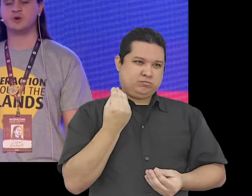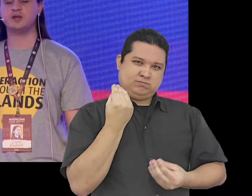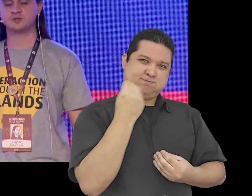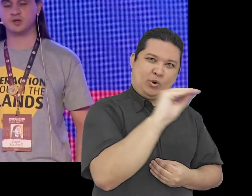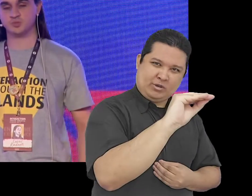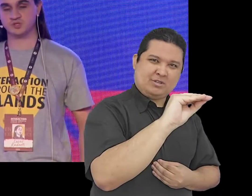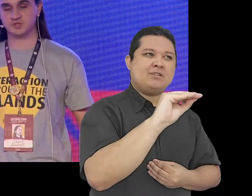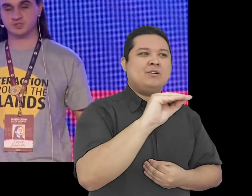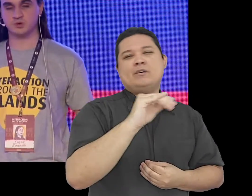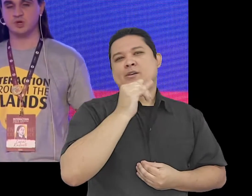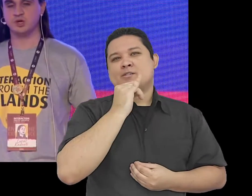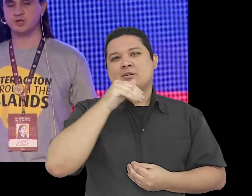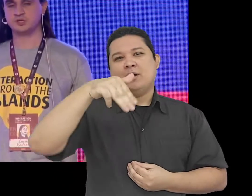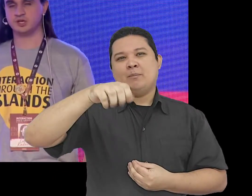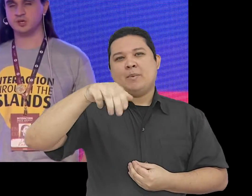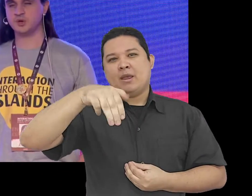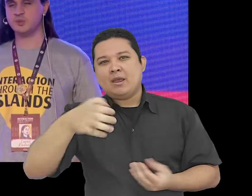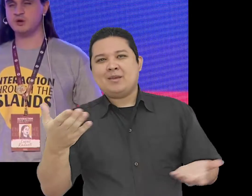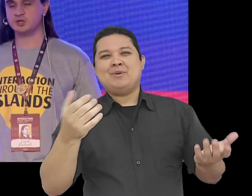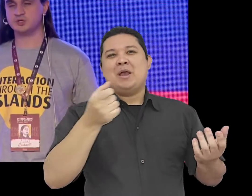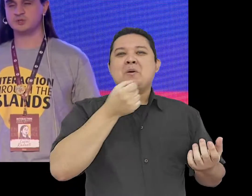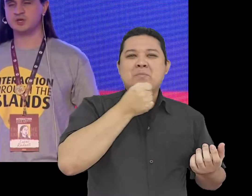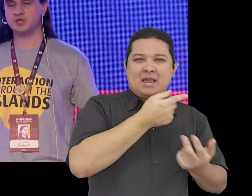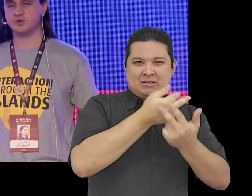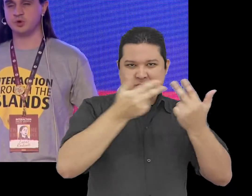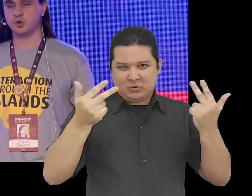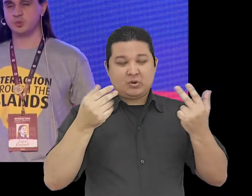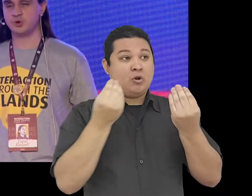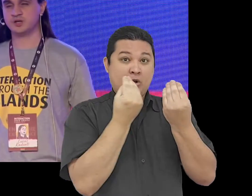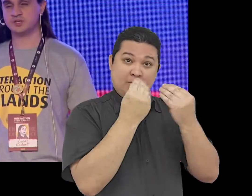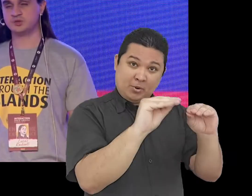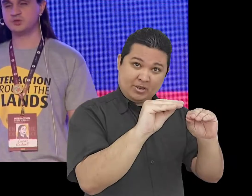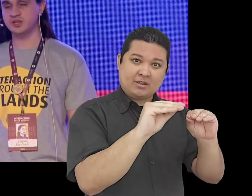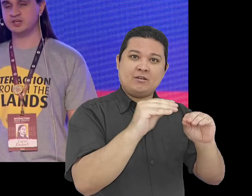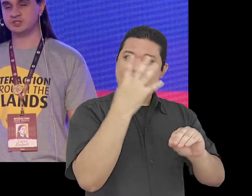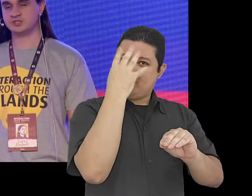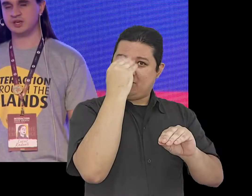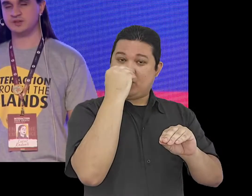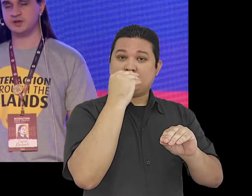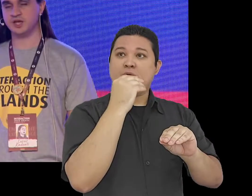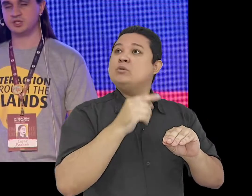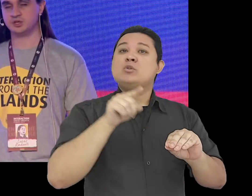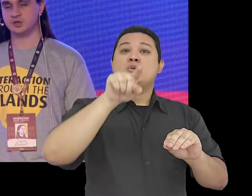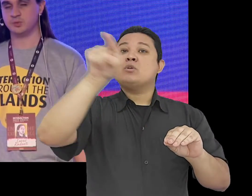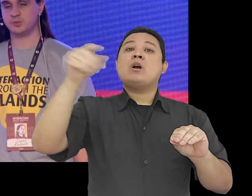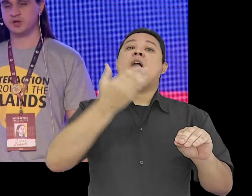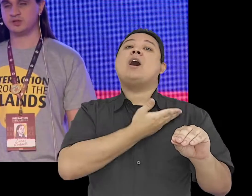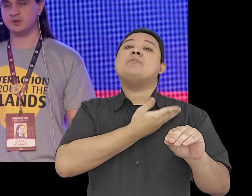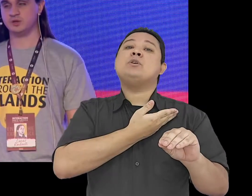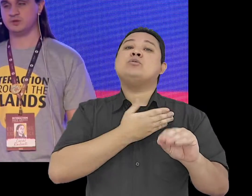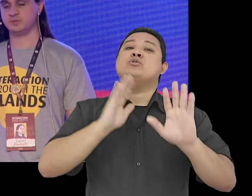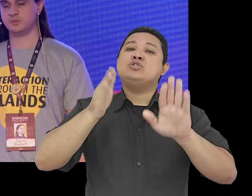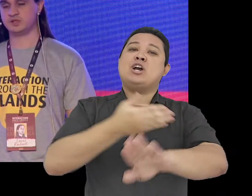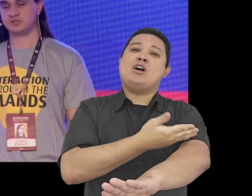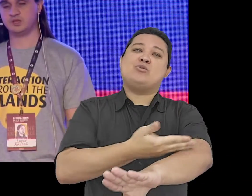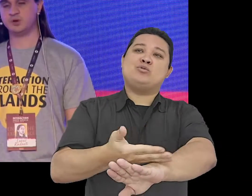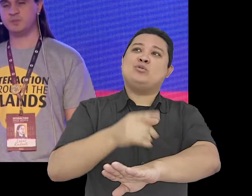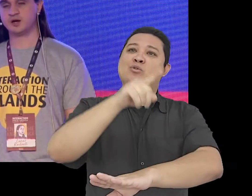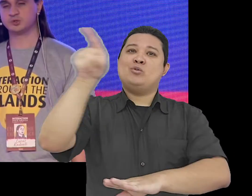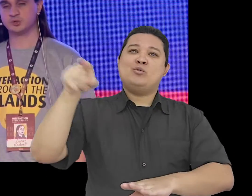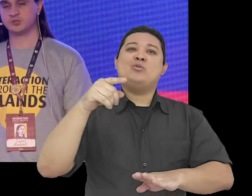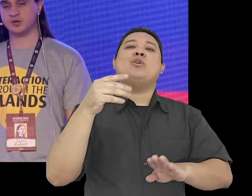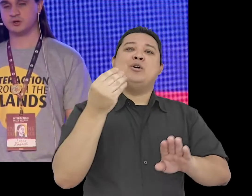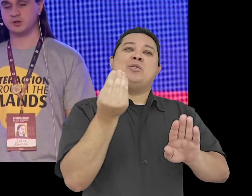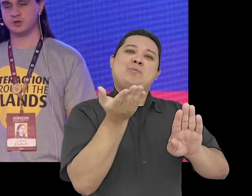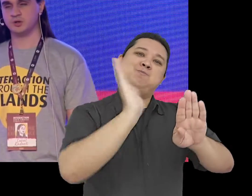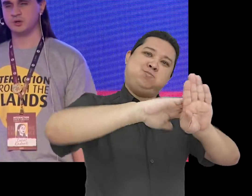que eles colocam uma descrição. E assim, e para mim eu acho isso incrível, por causa que isso deixa de estar na internet para ter um